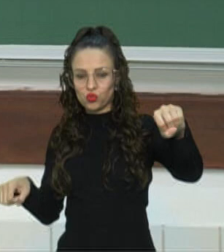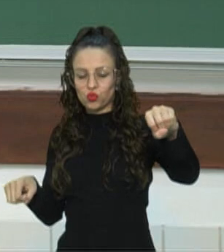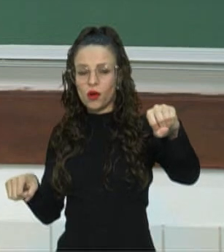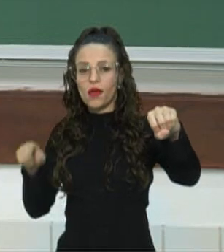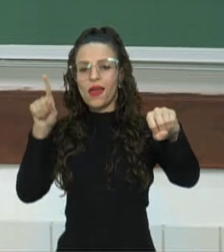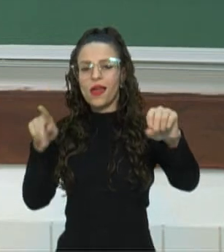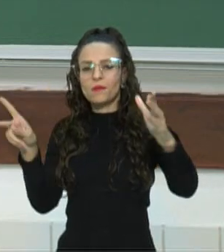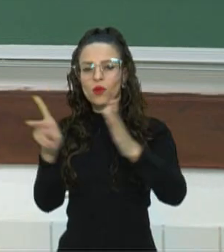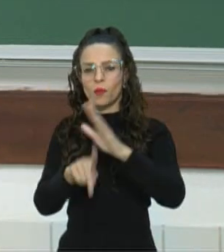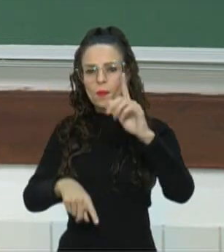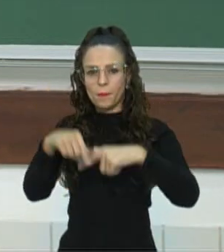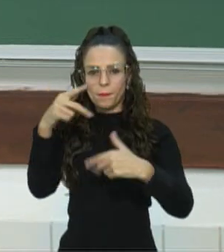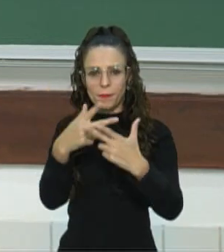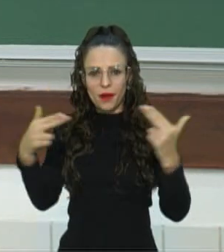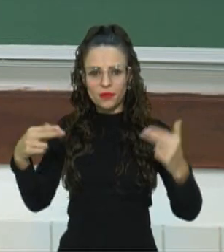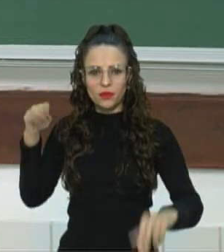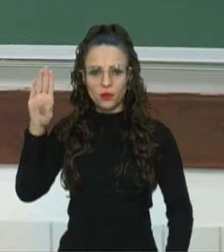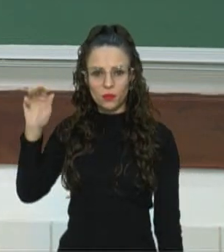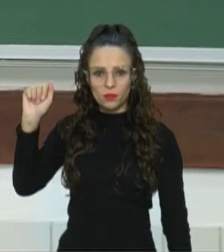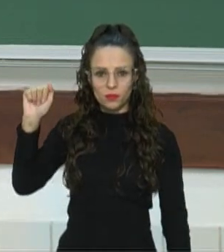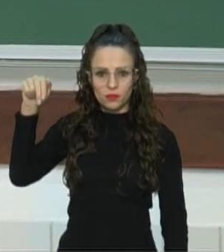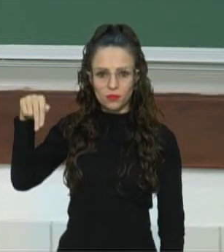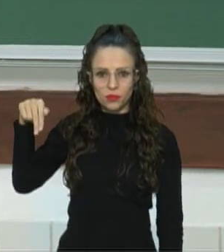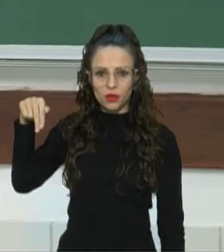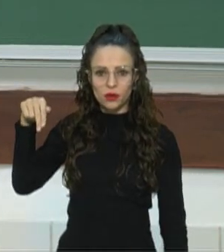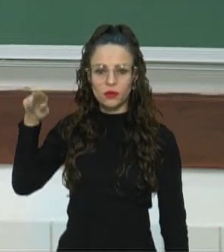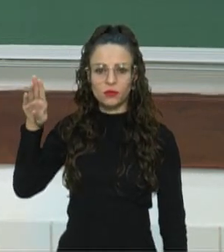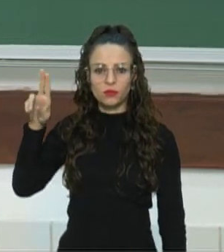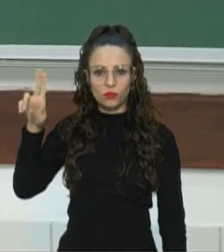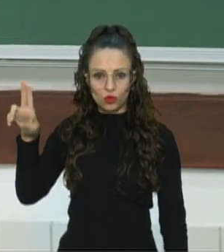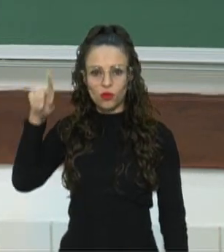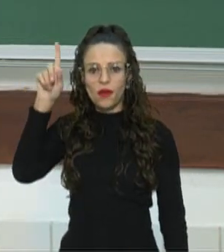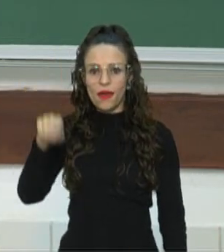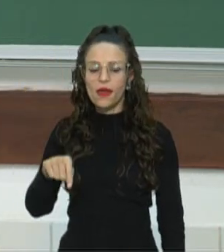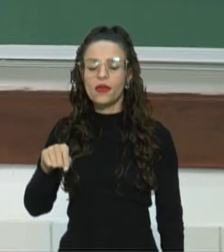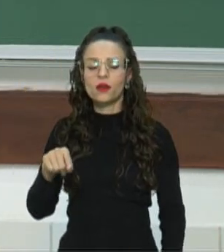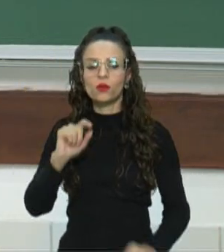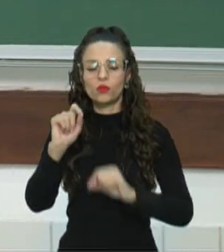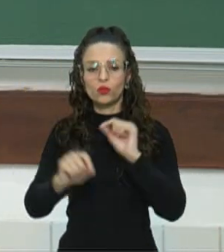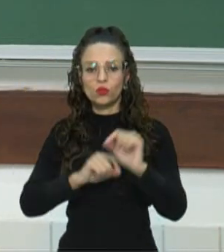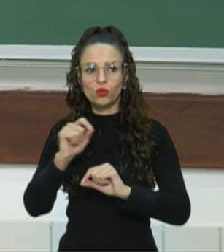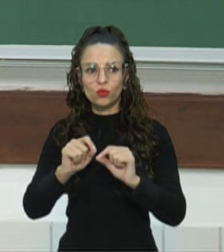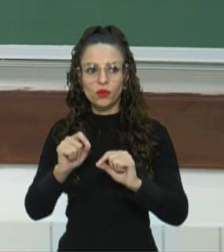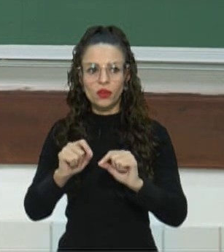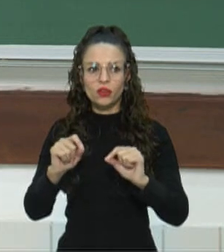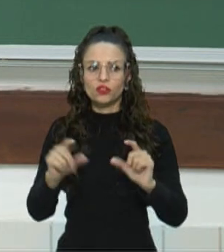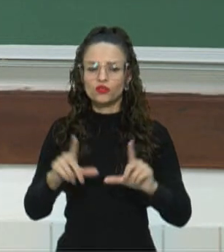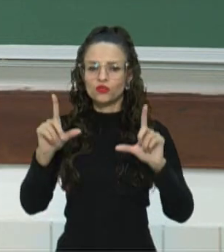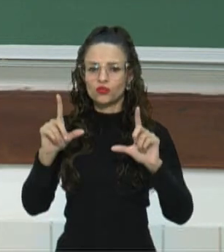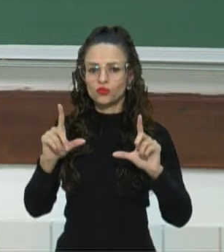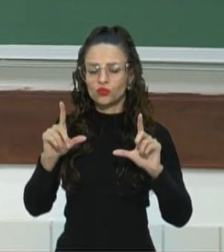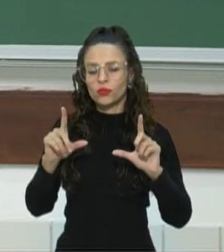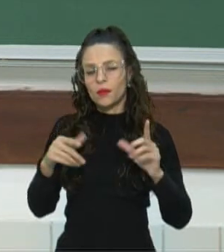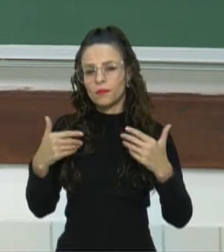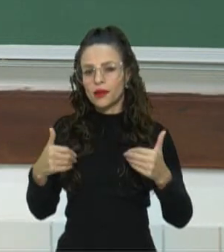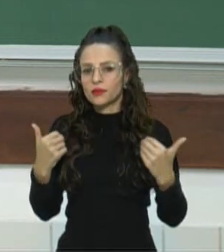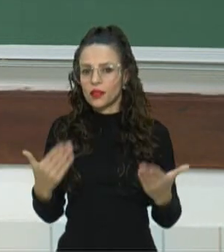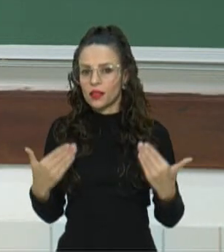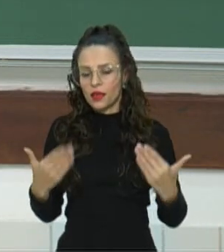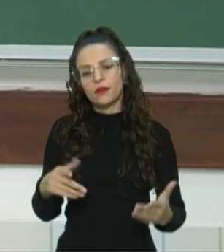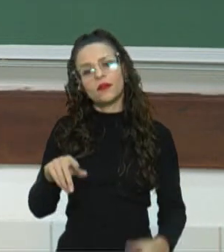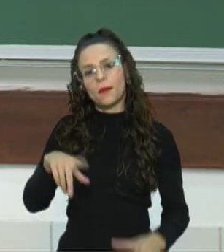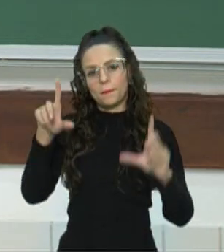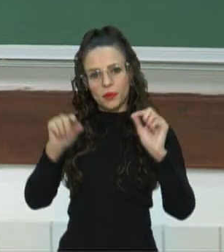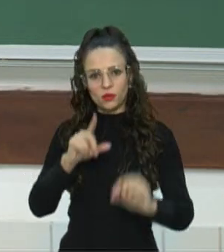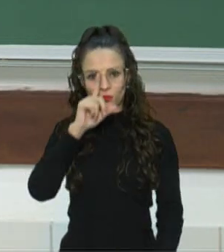que possa cortada, mas ela é uma espada que é feita de bambu, né, para diminuir um pouco mais a questão de perigo